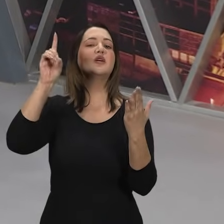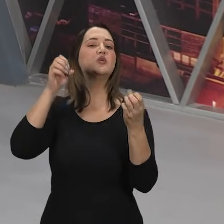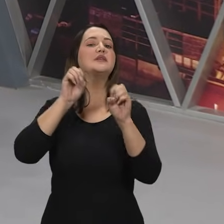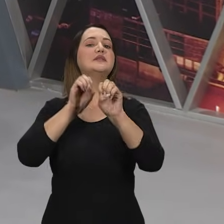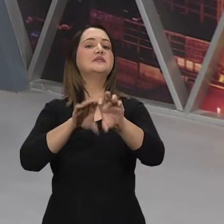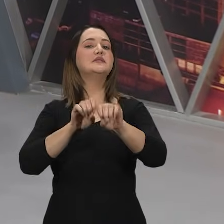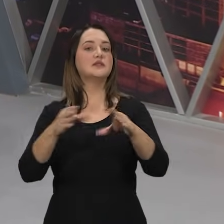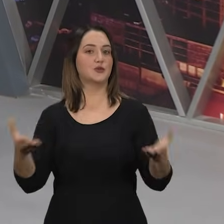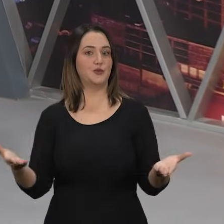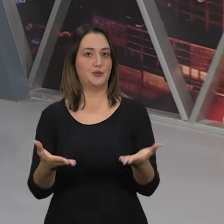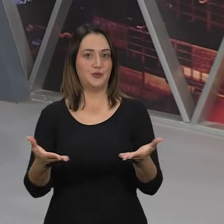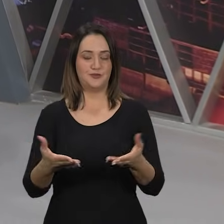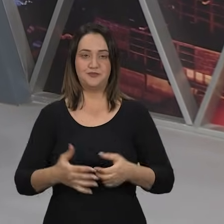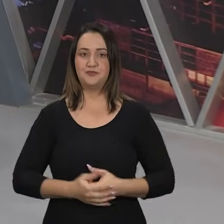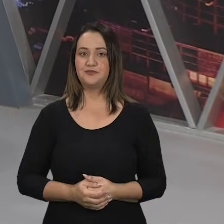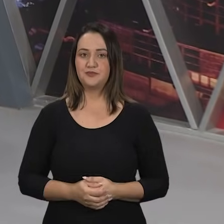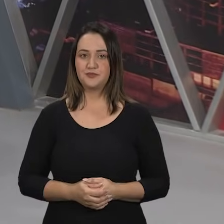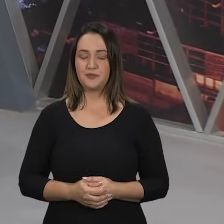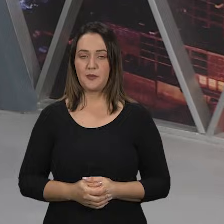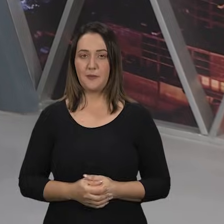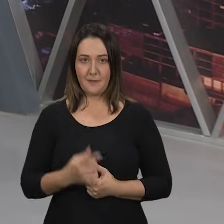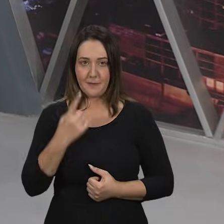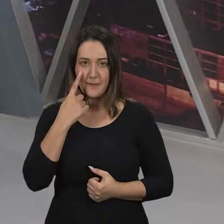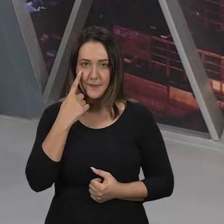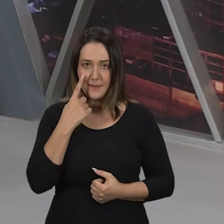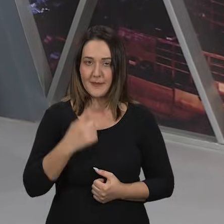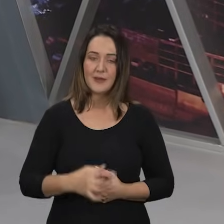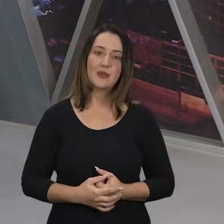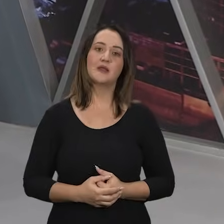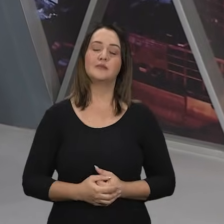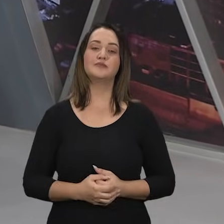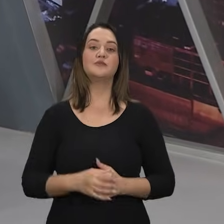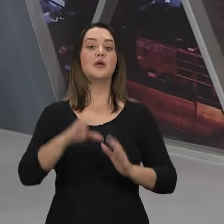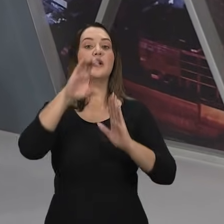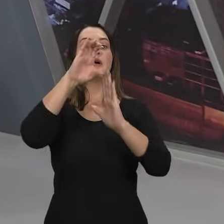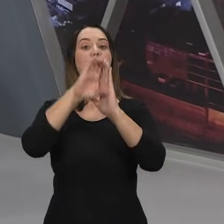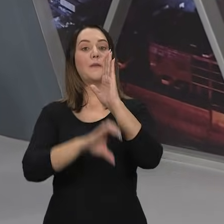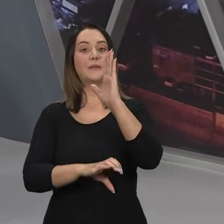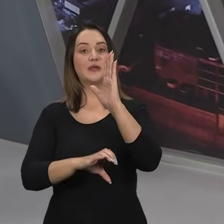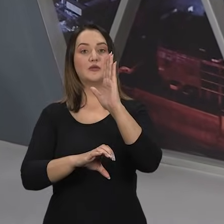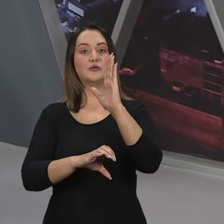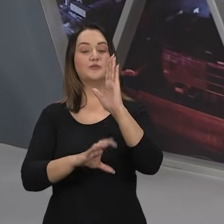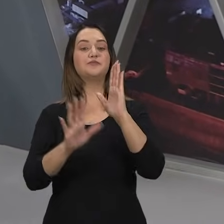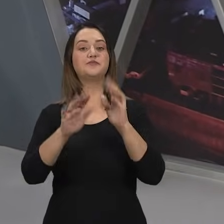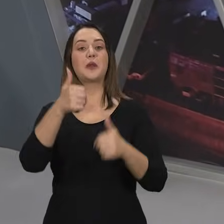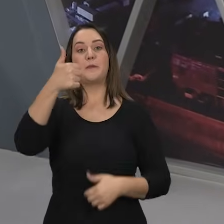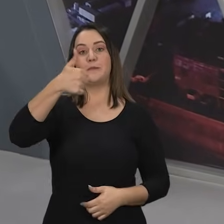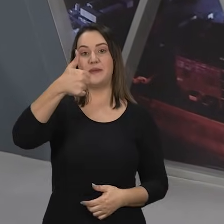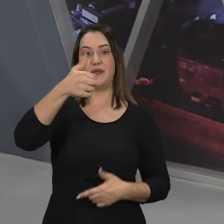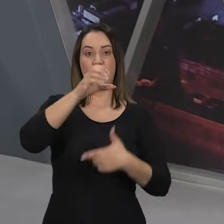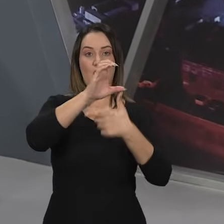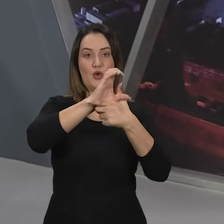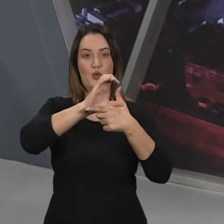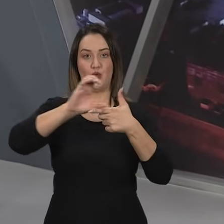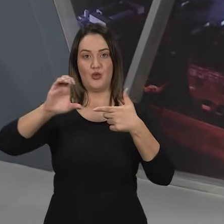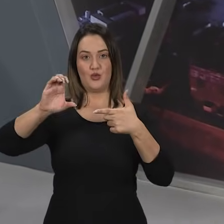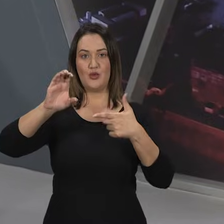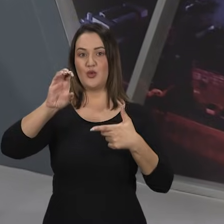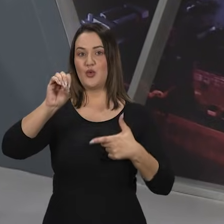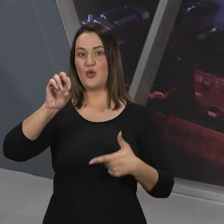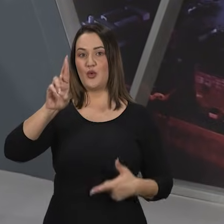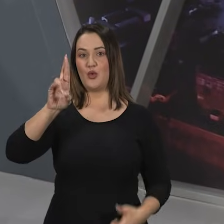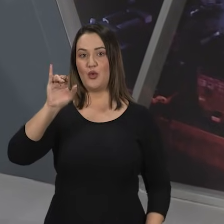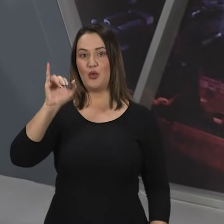Deus está falando conosco aqui hoje. Olha só, nós vamos ver aqui no capítulo 1